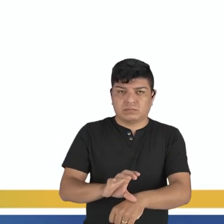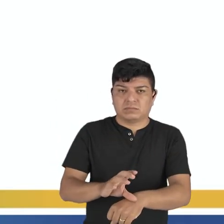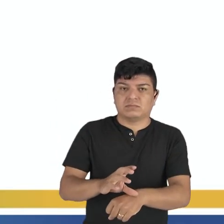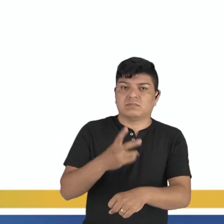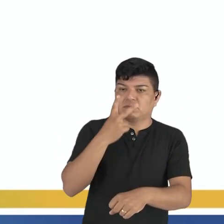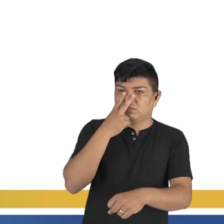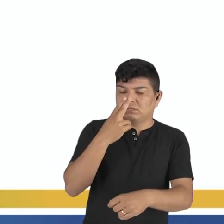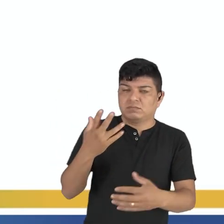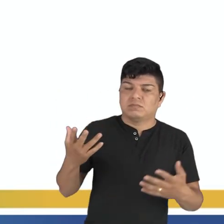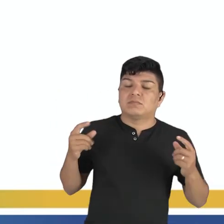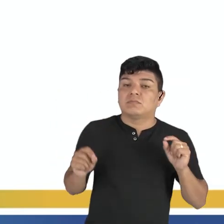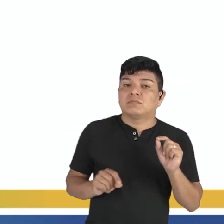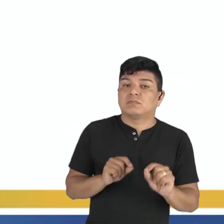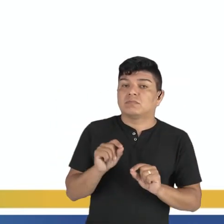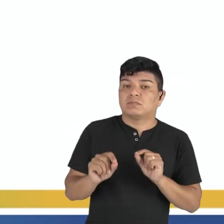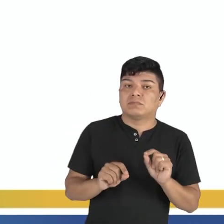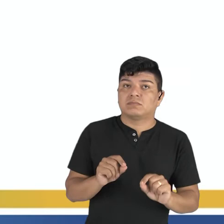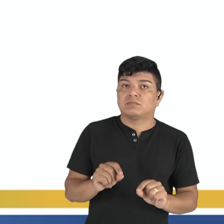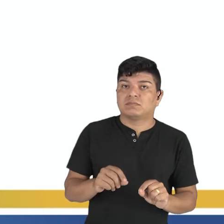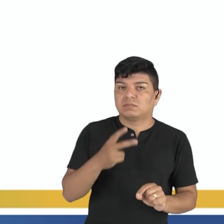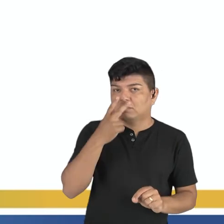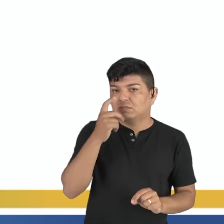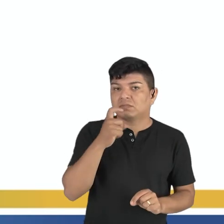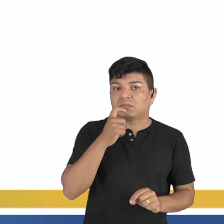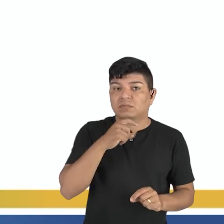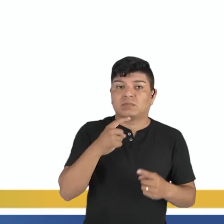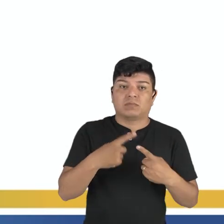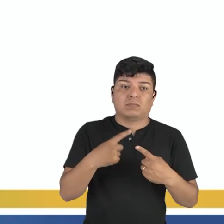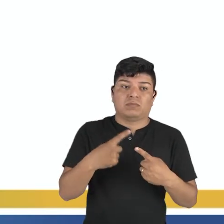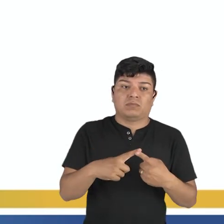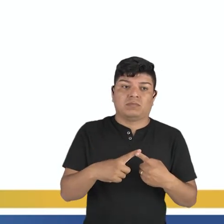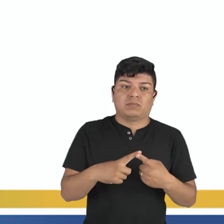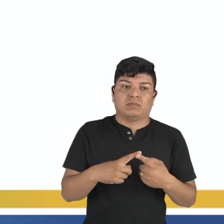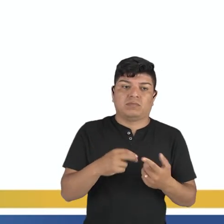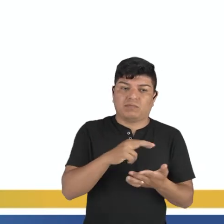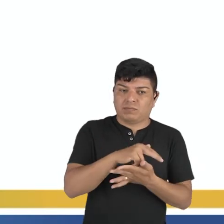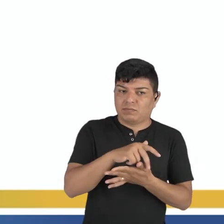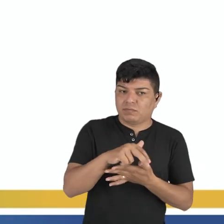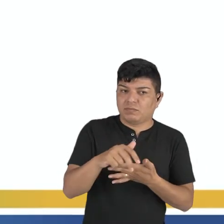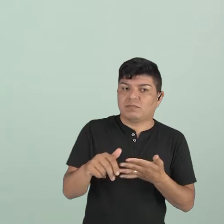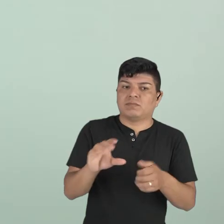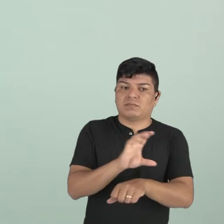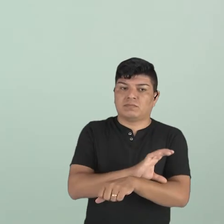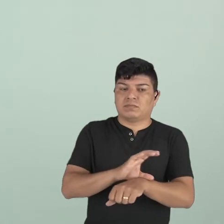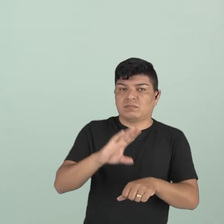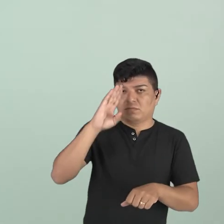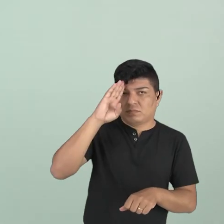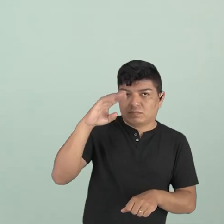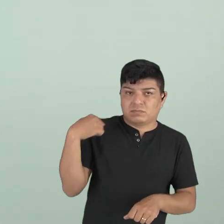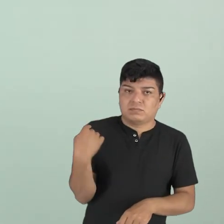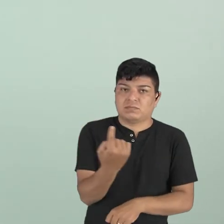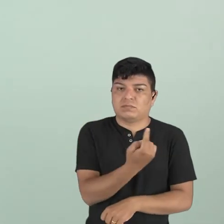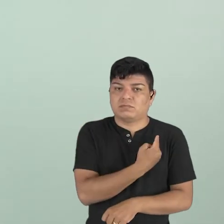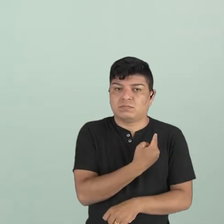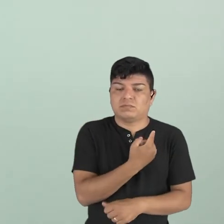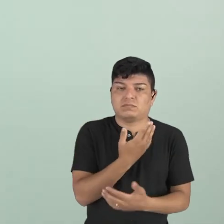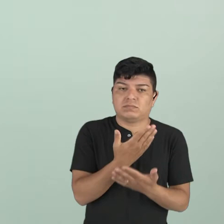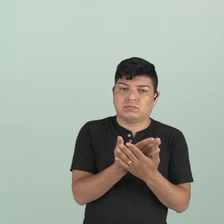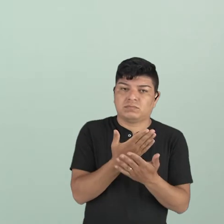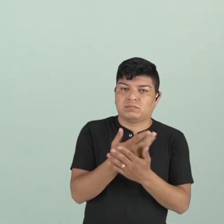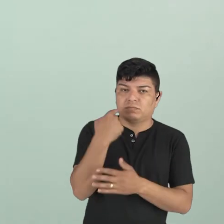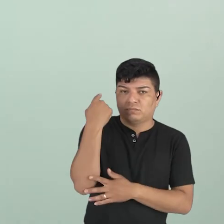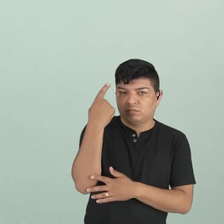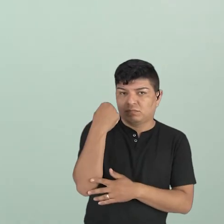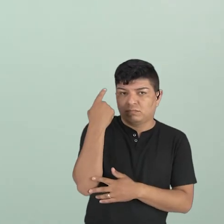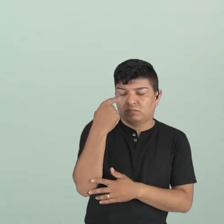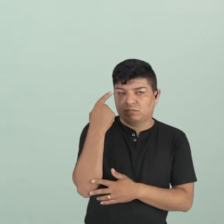tenta quebrar um pouco, né, desse estereótipo, porque assim, se rotula diversas culturas. Principalmente para nós que estamos estudando o espanhol,